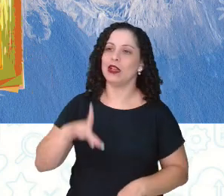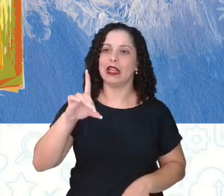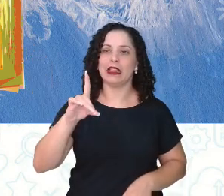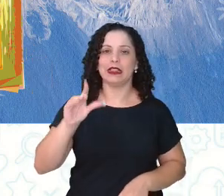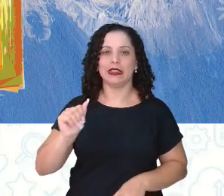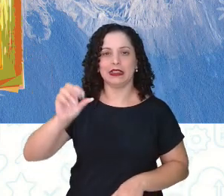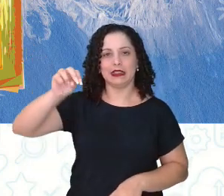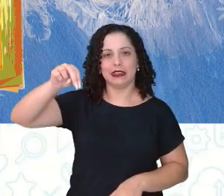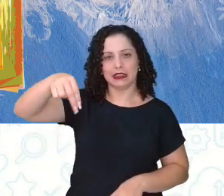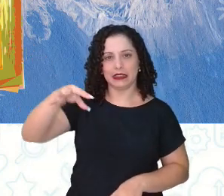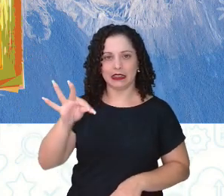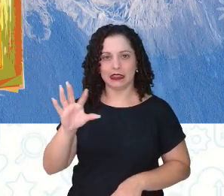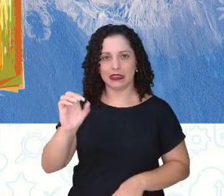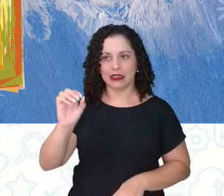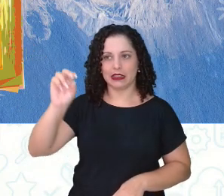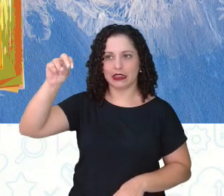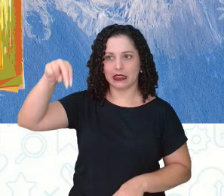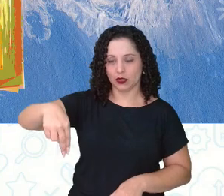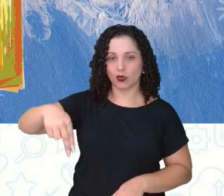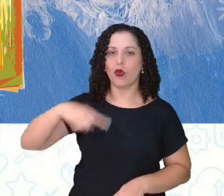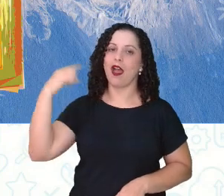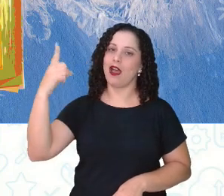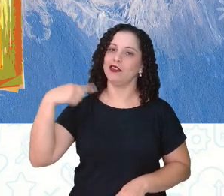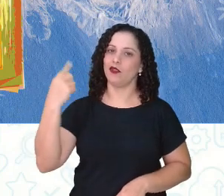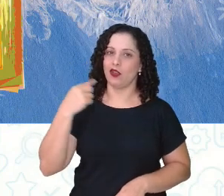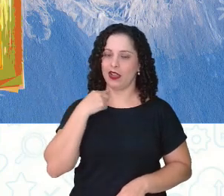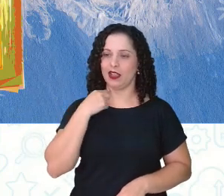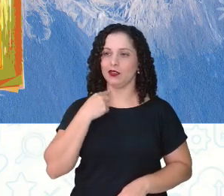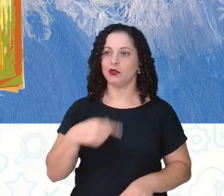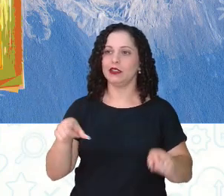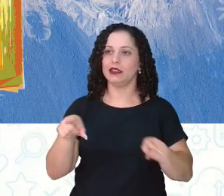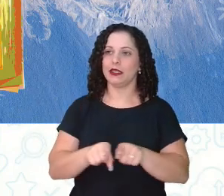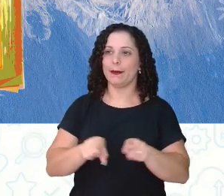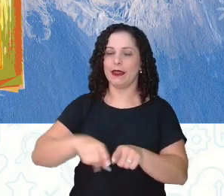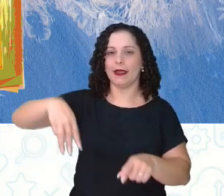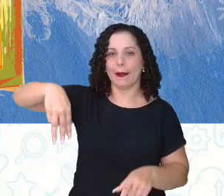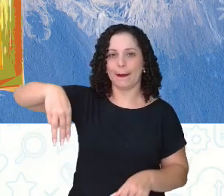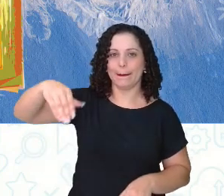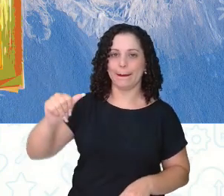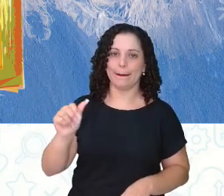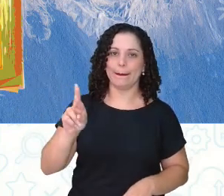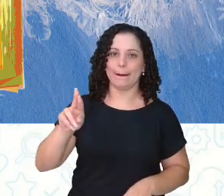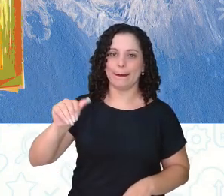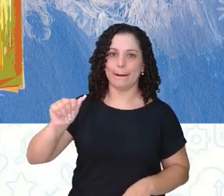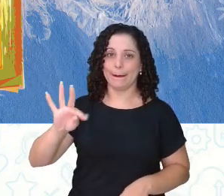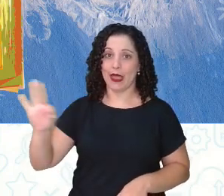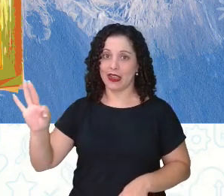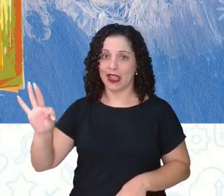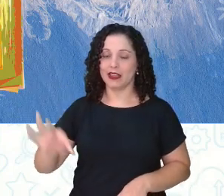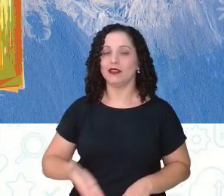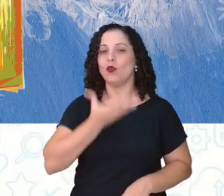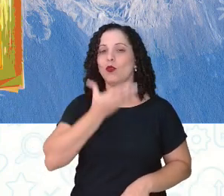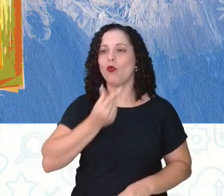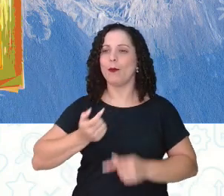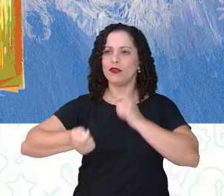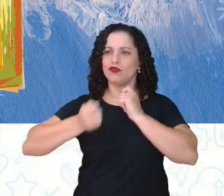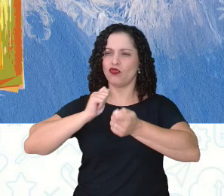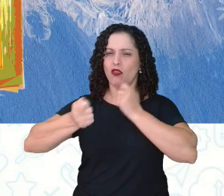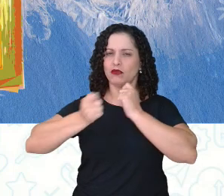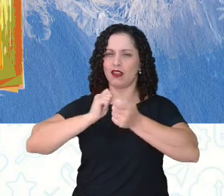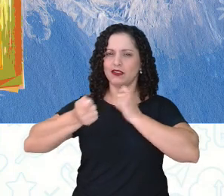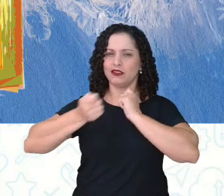advogado nesse momento. E Marat, que era também, ele era um jornalista,